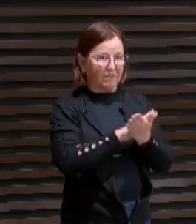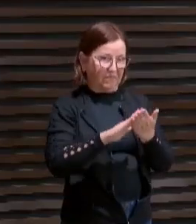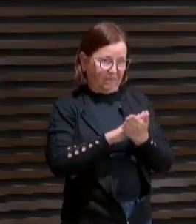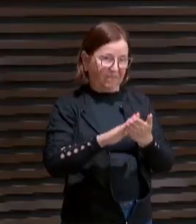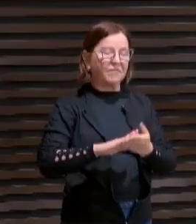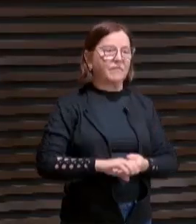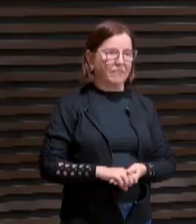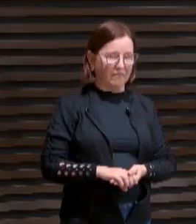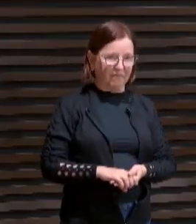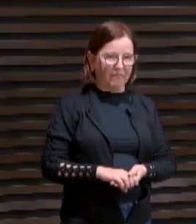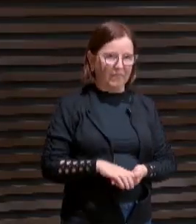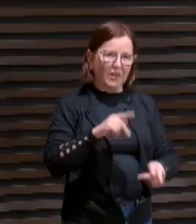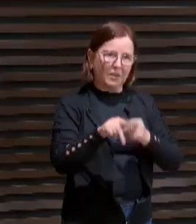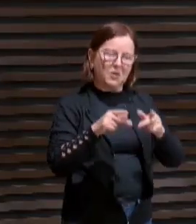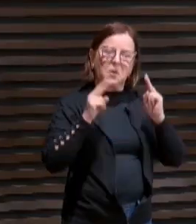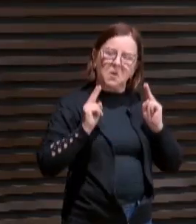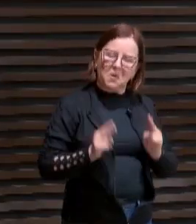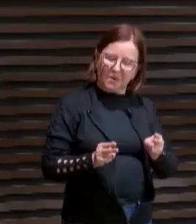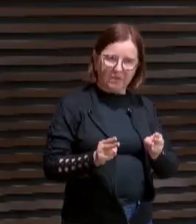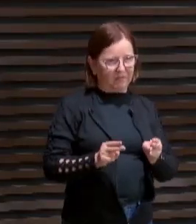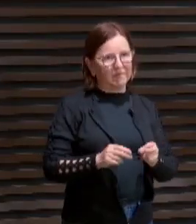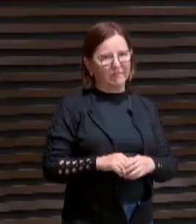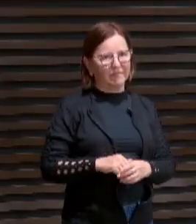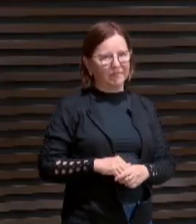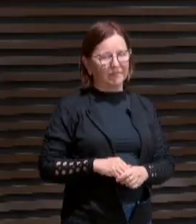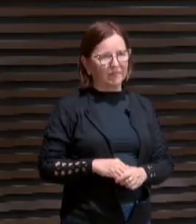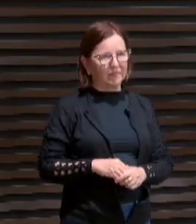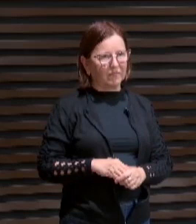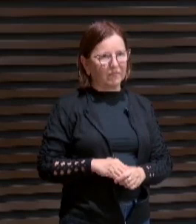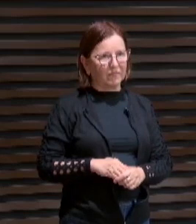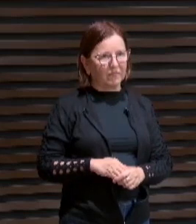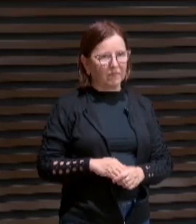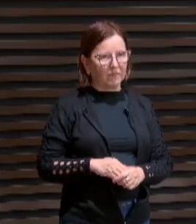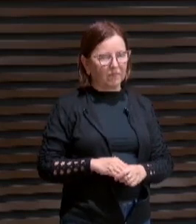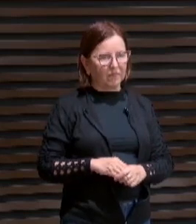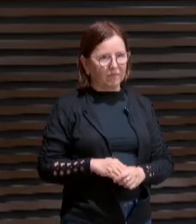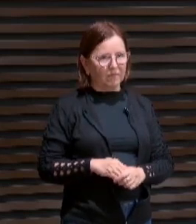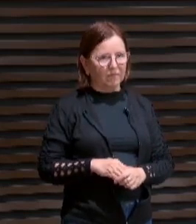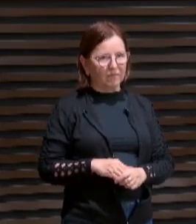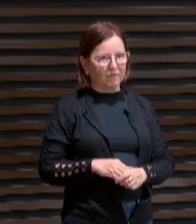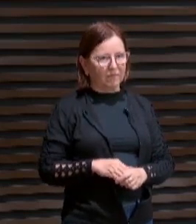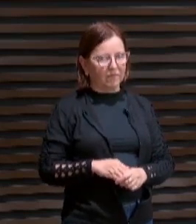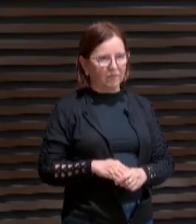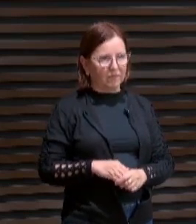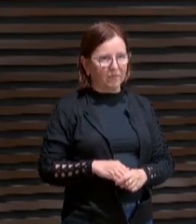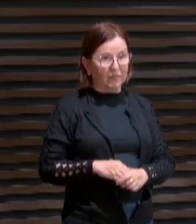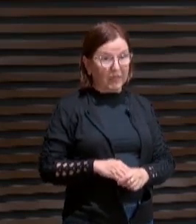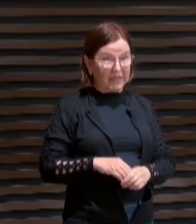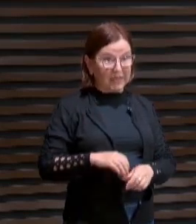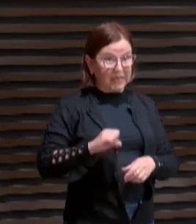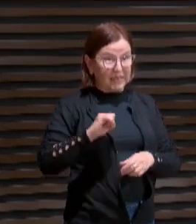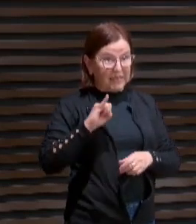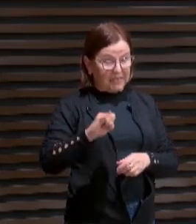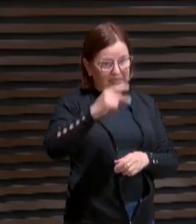continua, mas sem força. Porque quando você vive pela opinião do povo, você